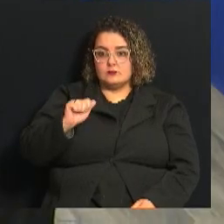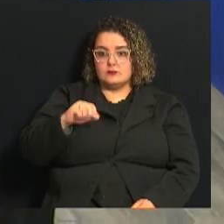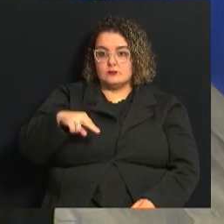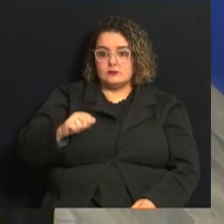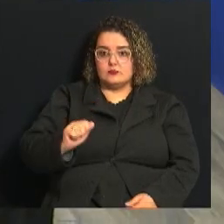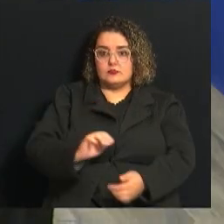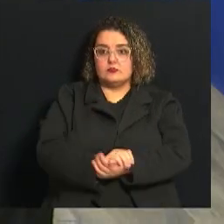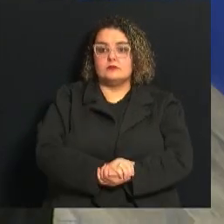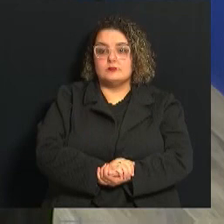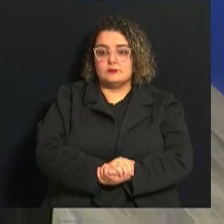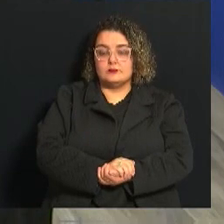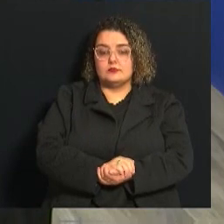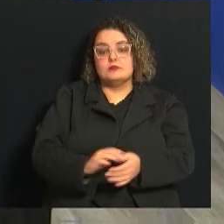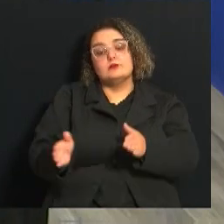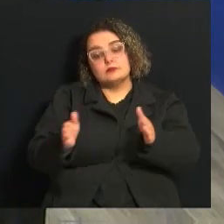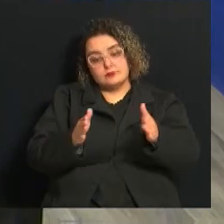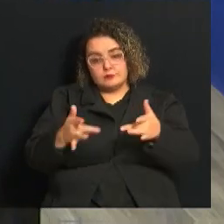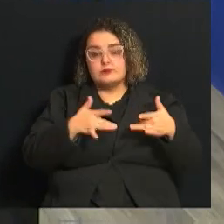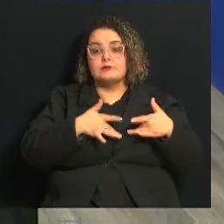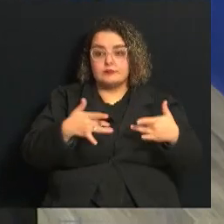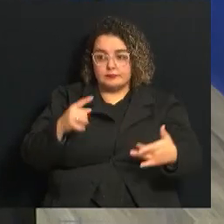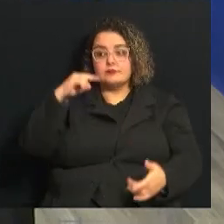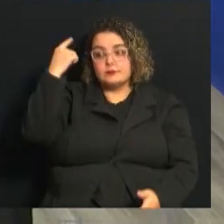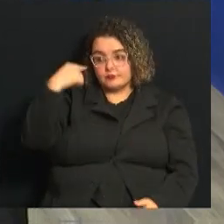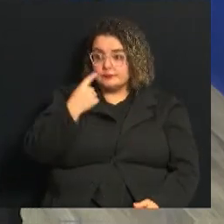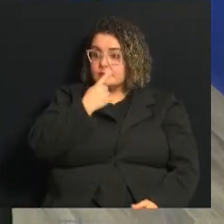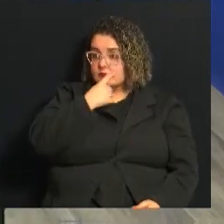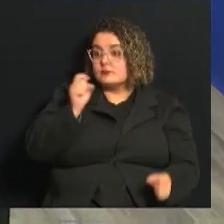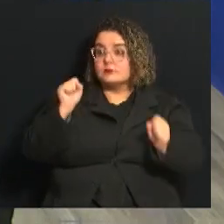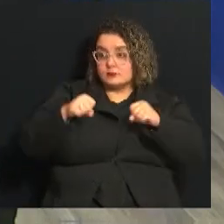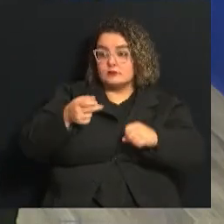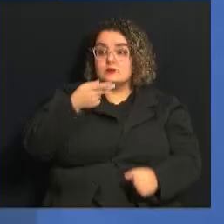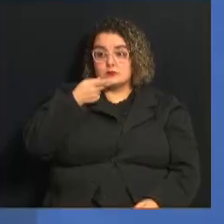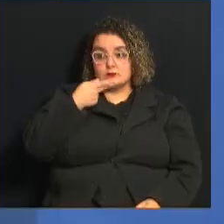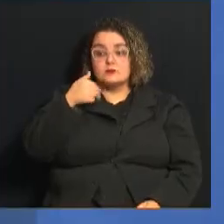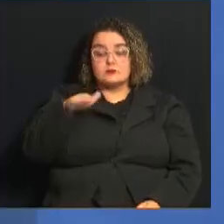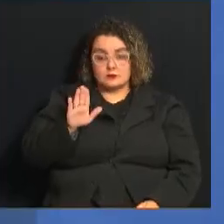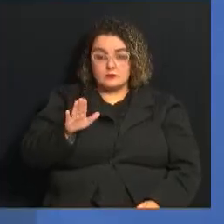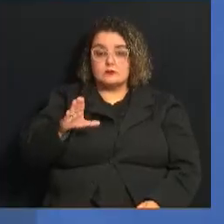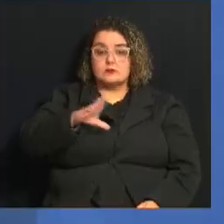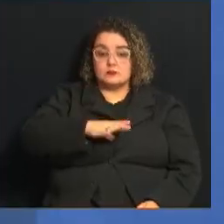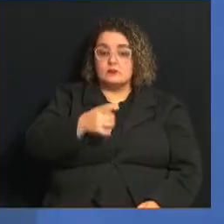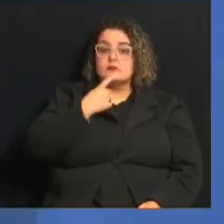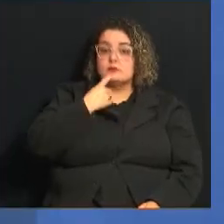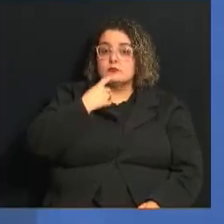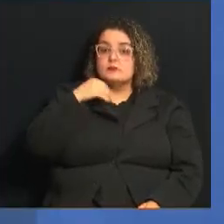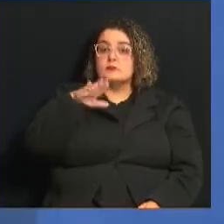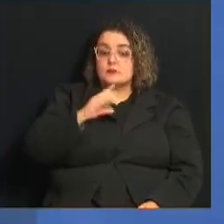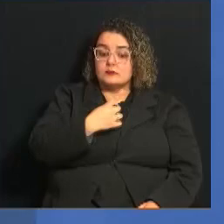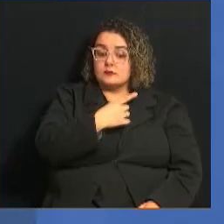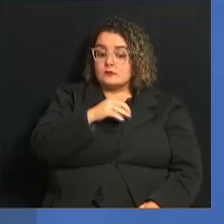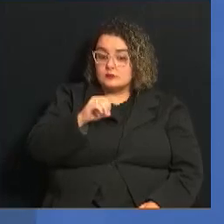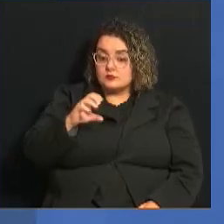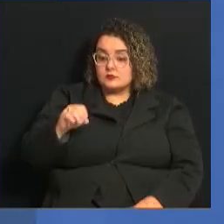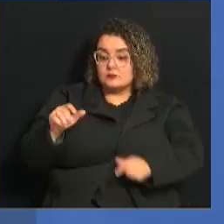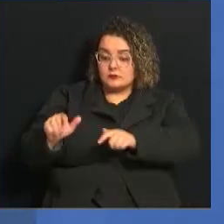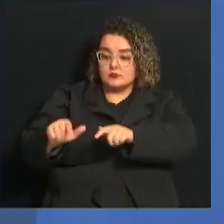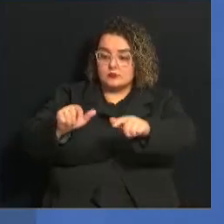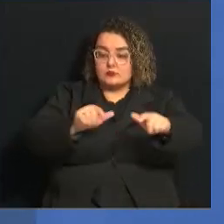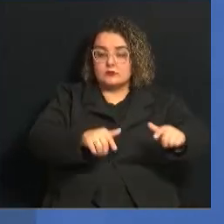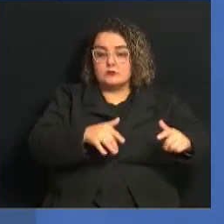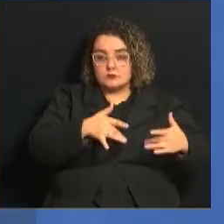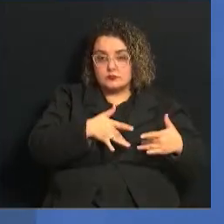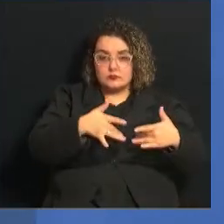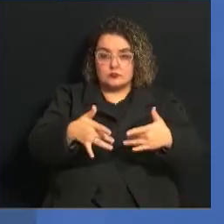No momento está bem solidariedade né minha irmã tem a gente reforça olha Campinas tem mais e tem locais arrecadação EA